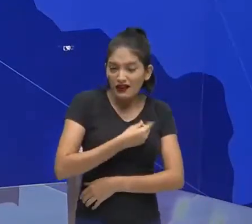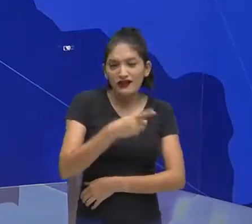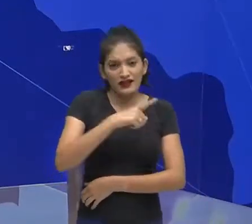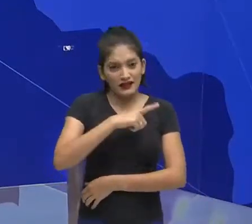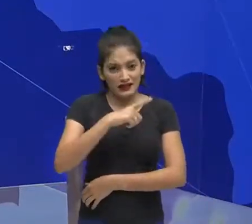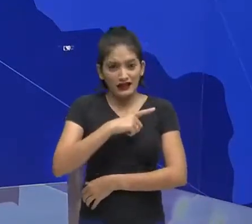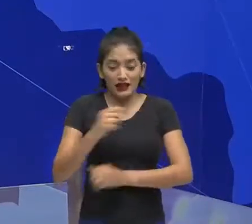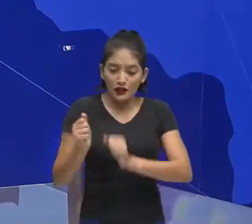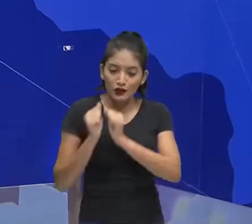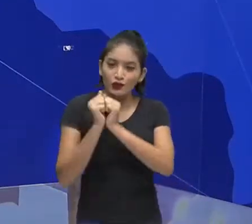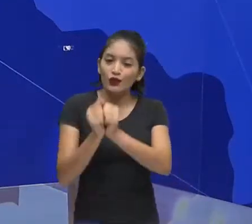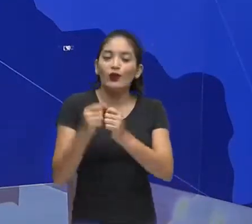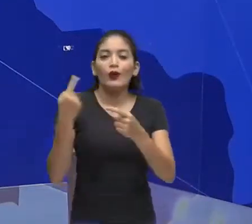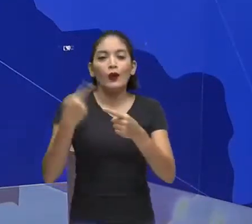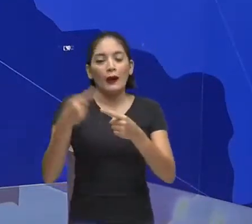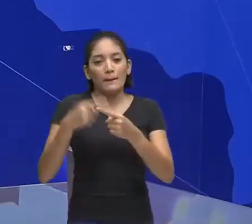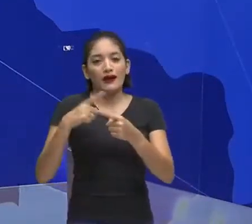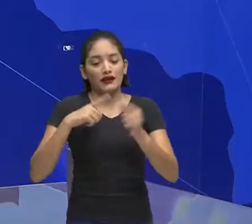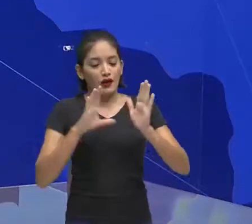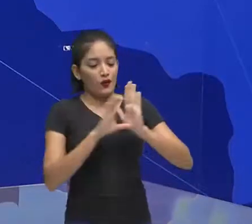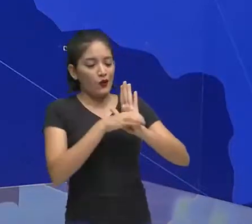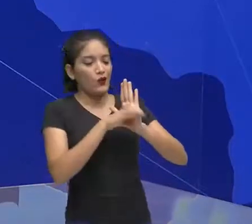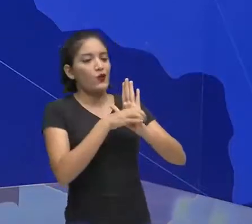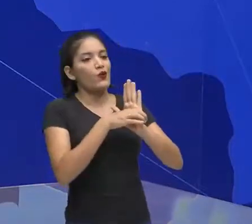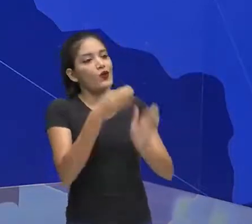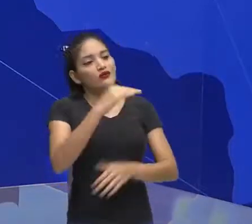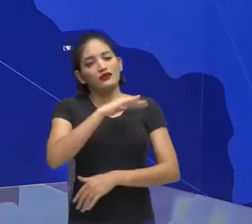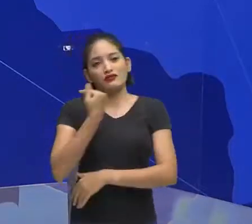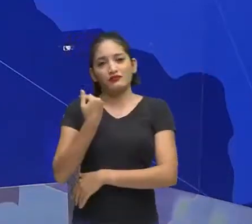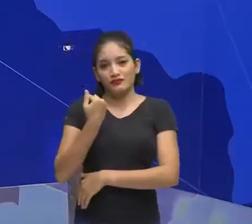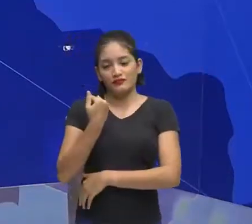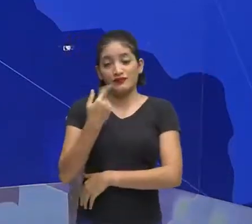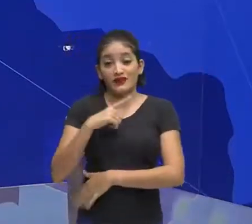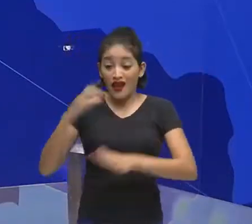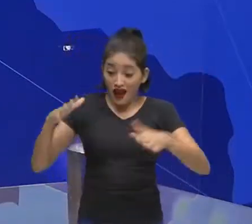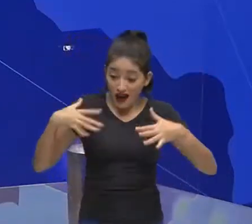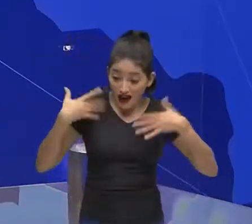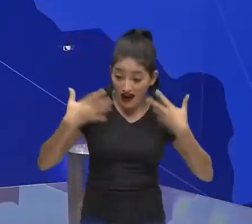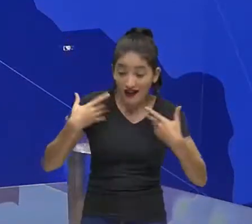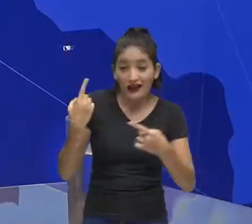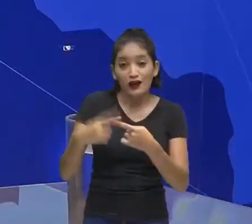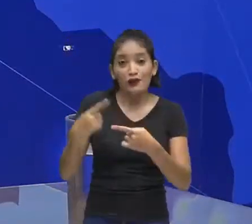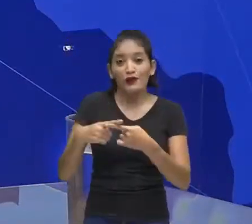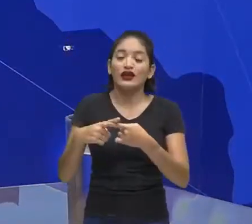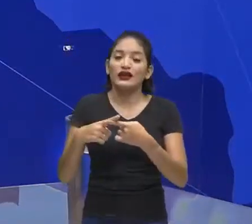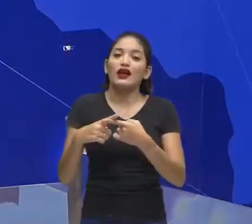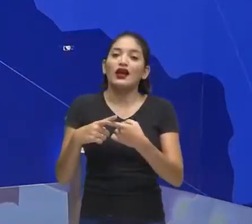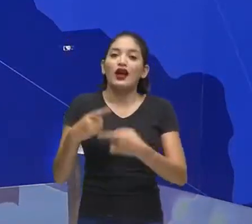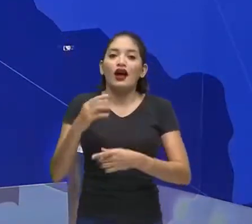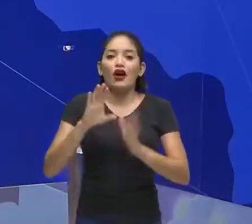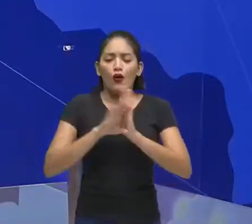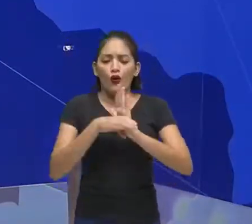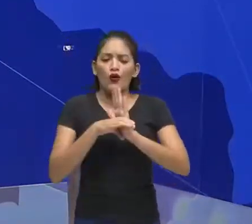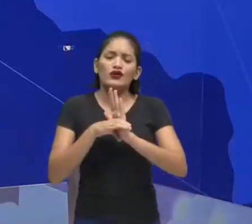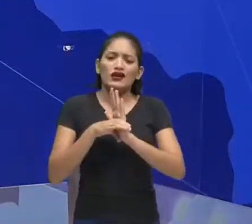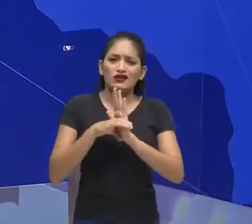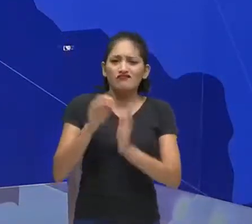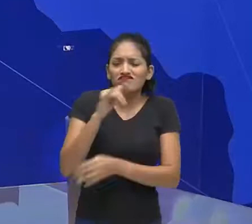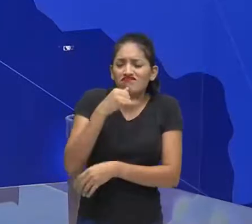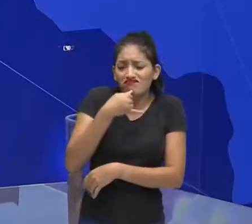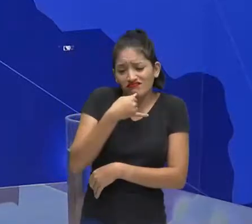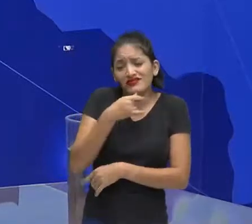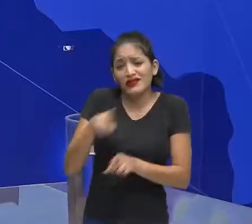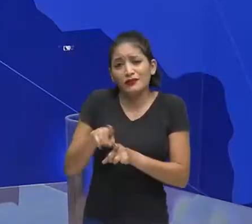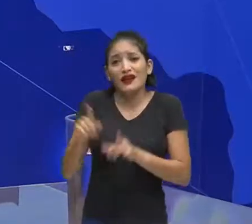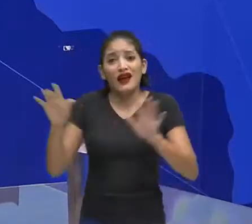existe junto porque existe também o conceito de morte. E aí existe a alegria porque também existe o conceito de tristeza. E falar das alegrias é muito